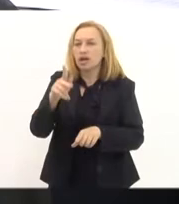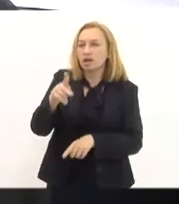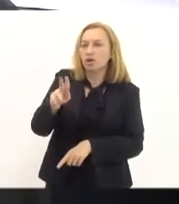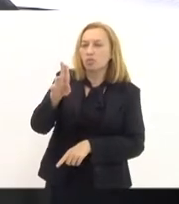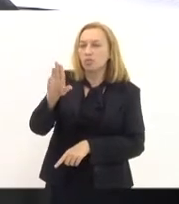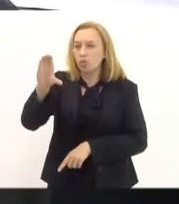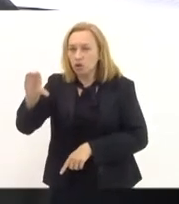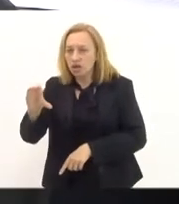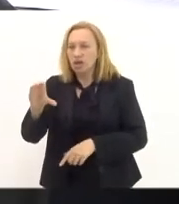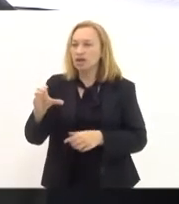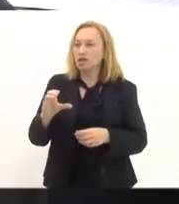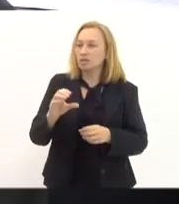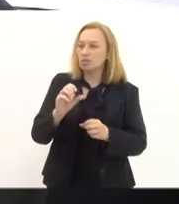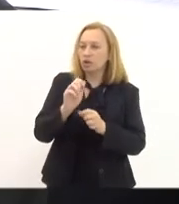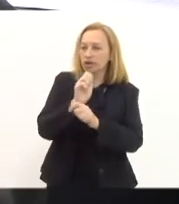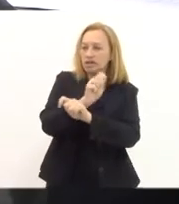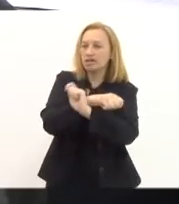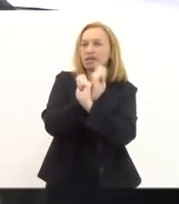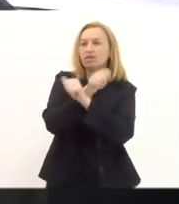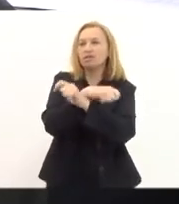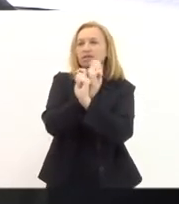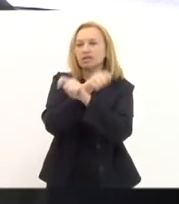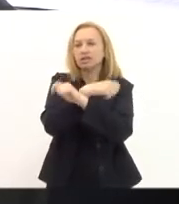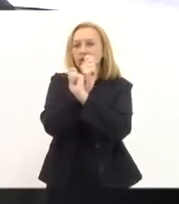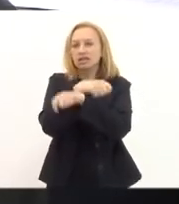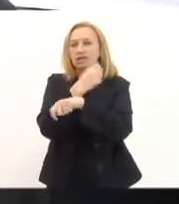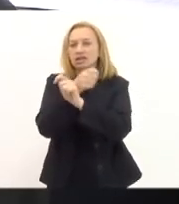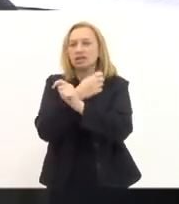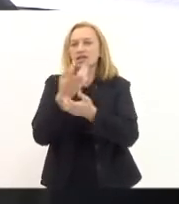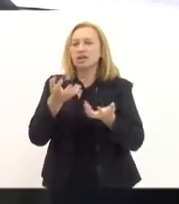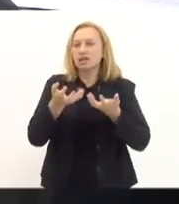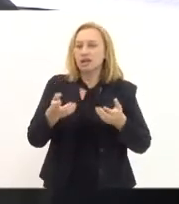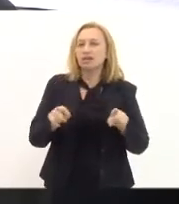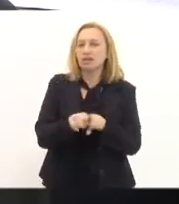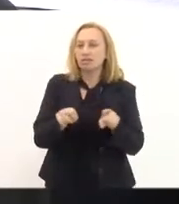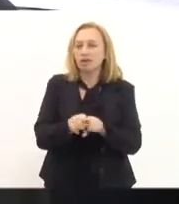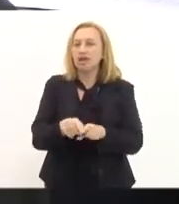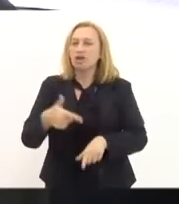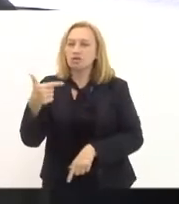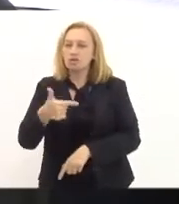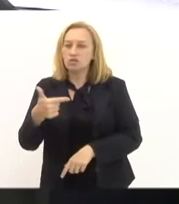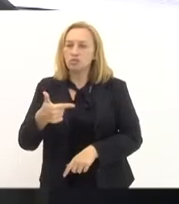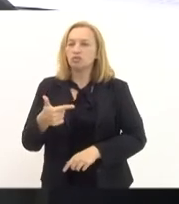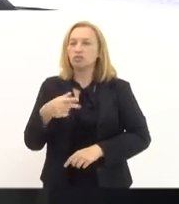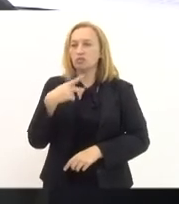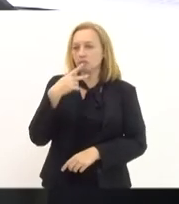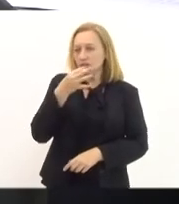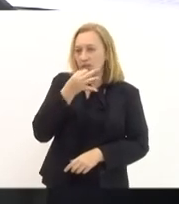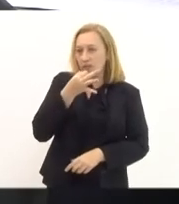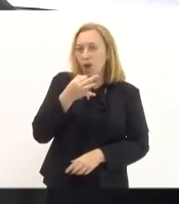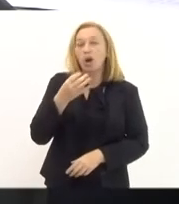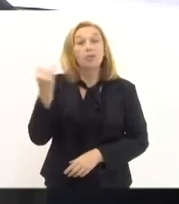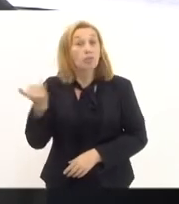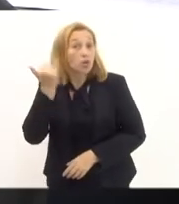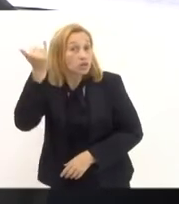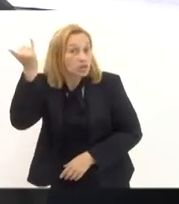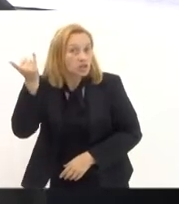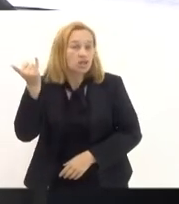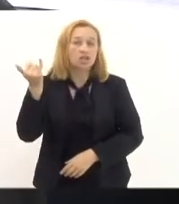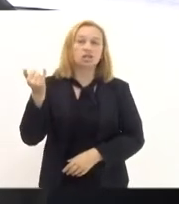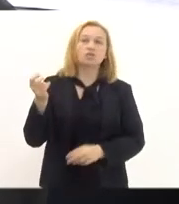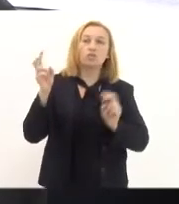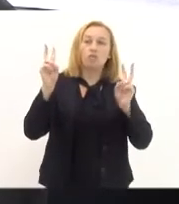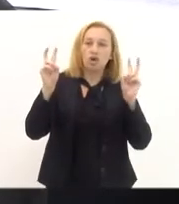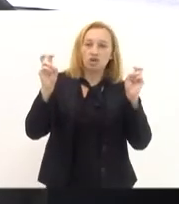manifestarem sobre o tema não é acerta segunda questão importantíssima a